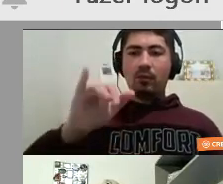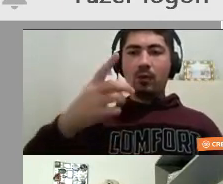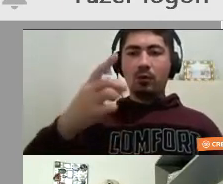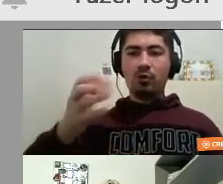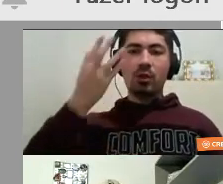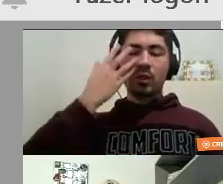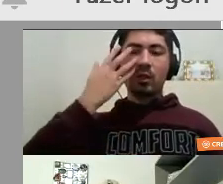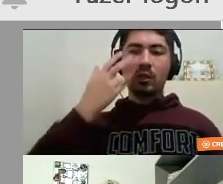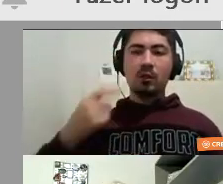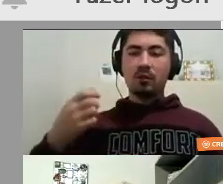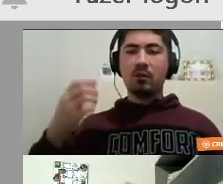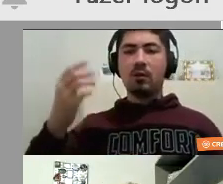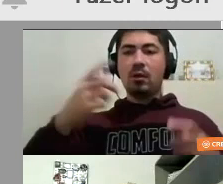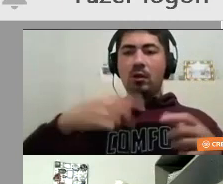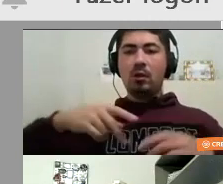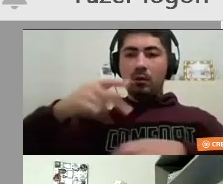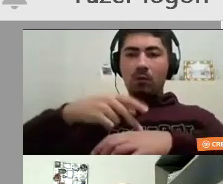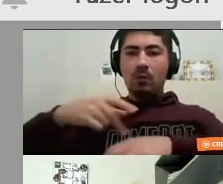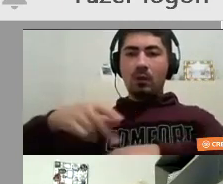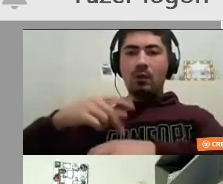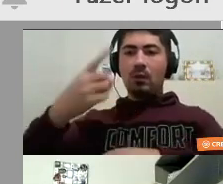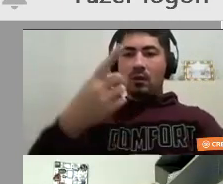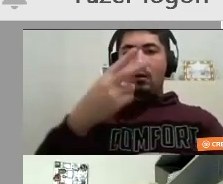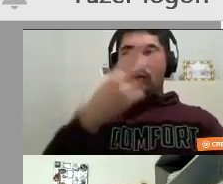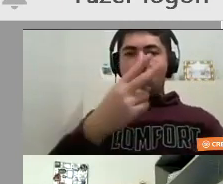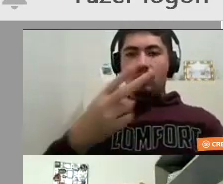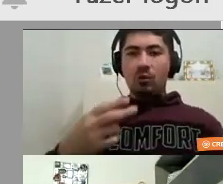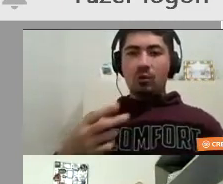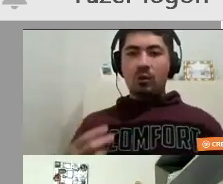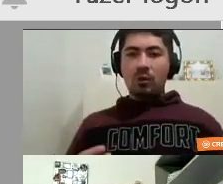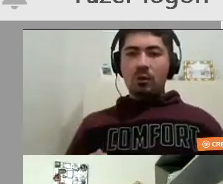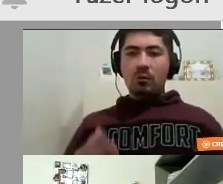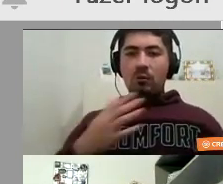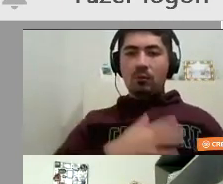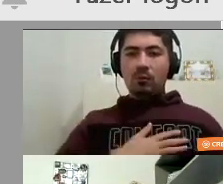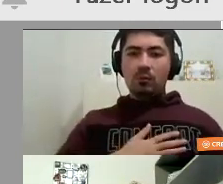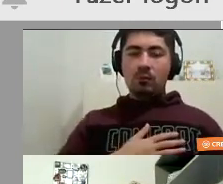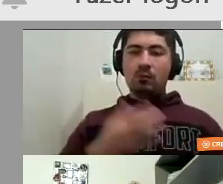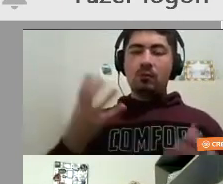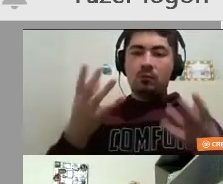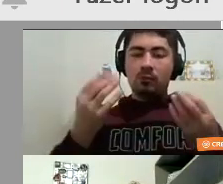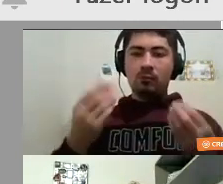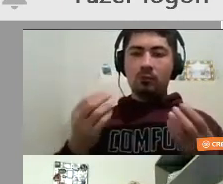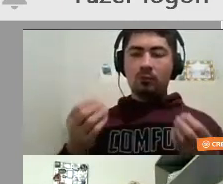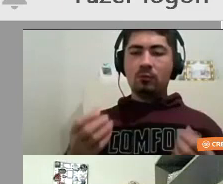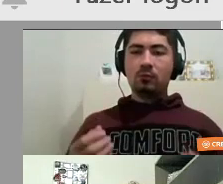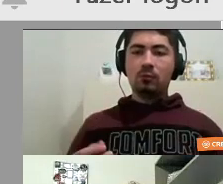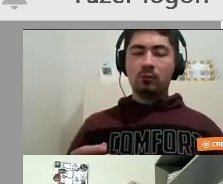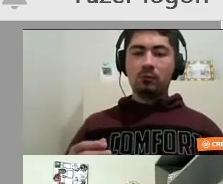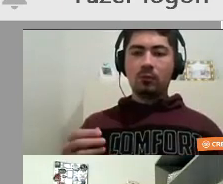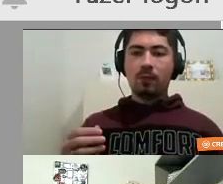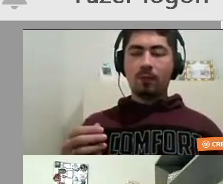122 países, companheiros. Então, eu gostaria muito que, apesar